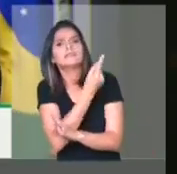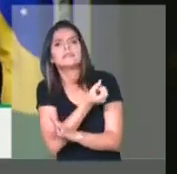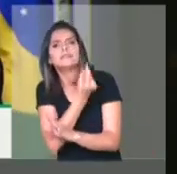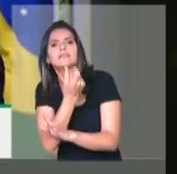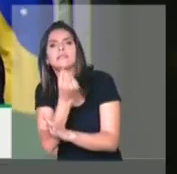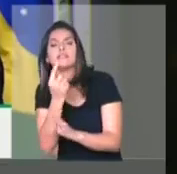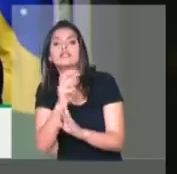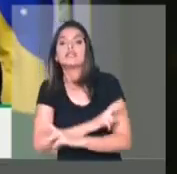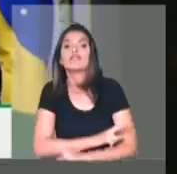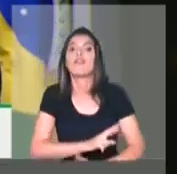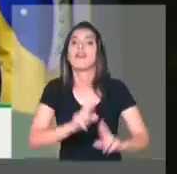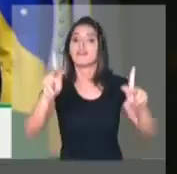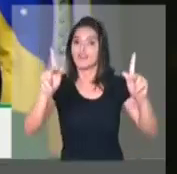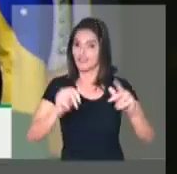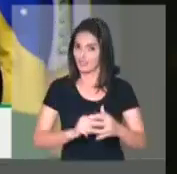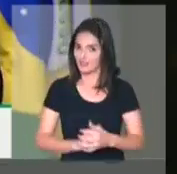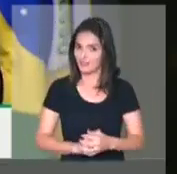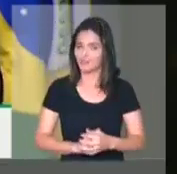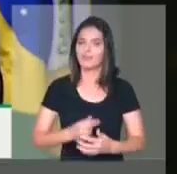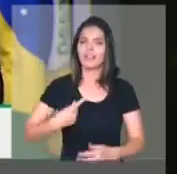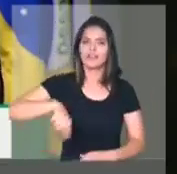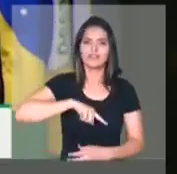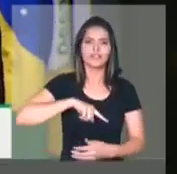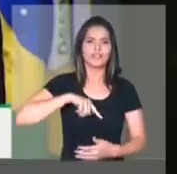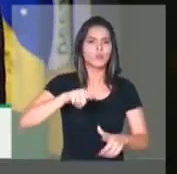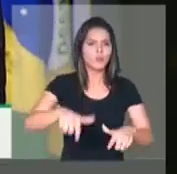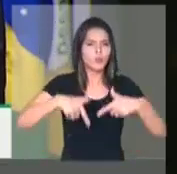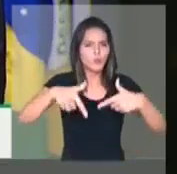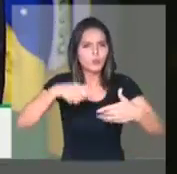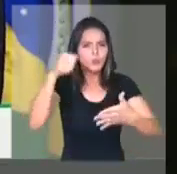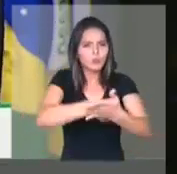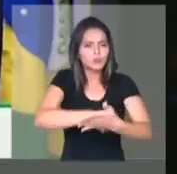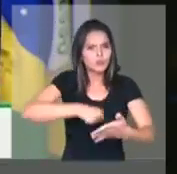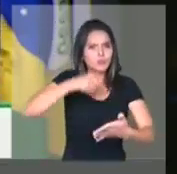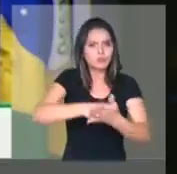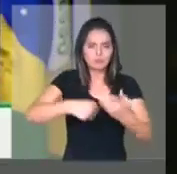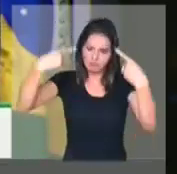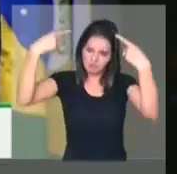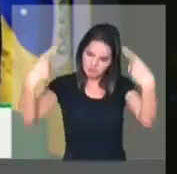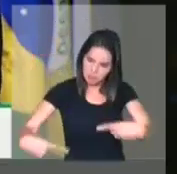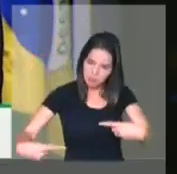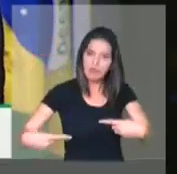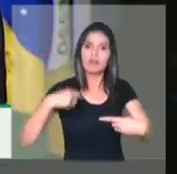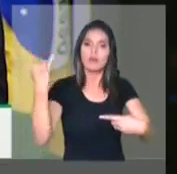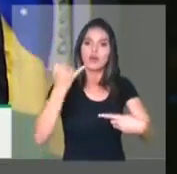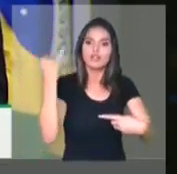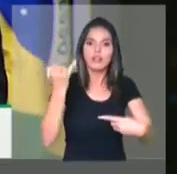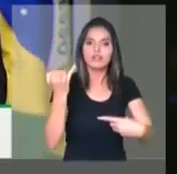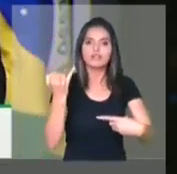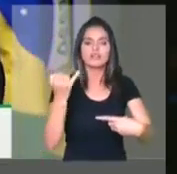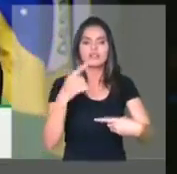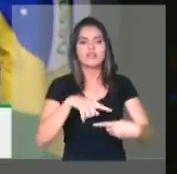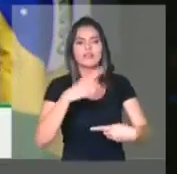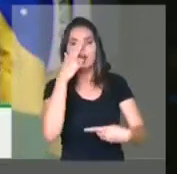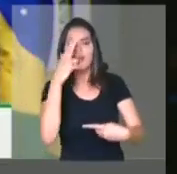muitos. Travamos batalhas importantes e vencemos o